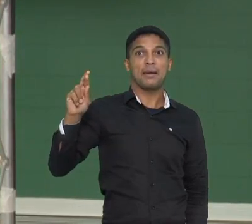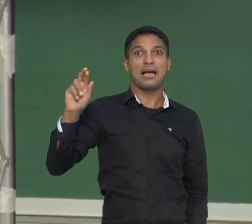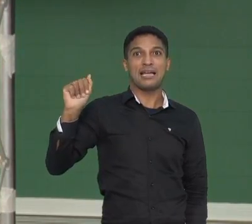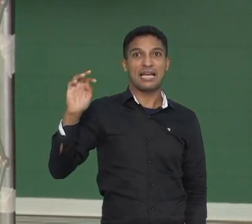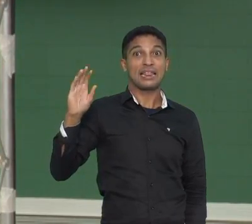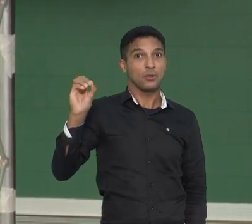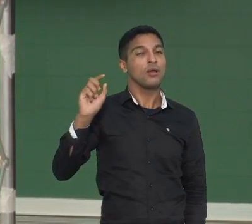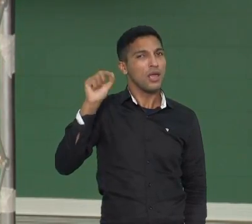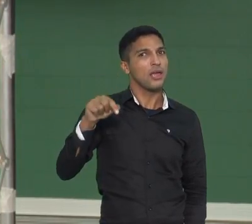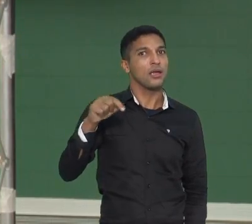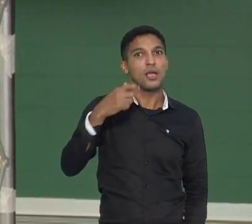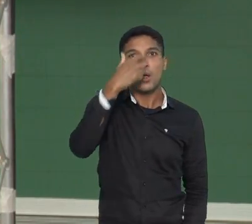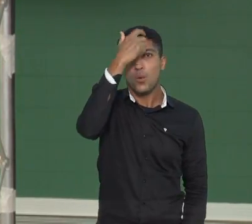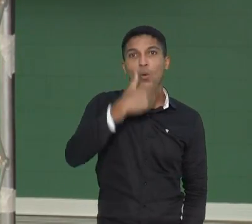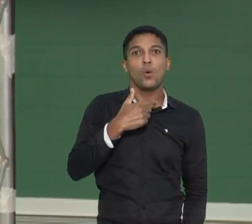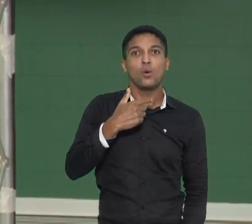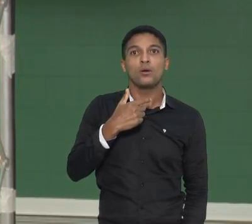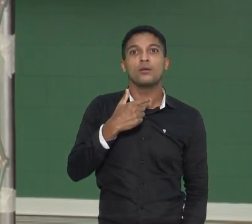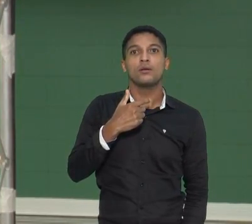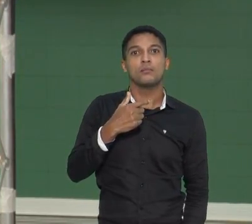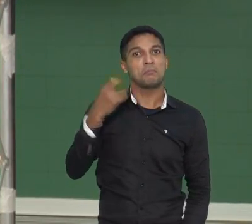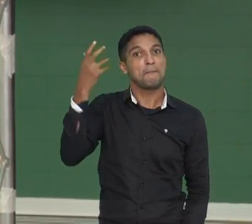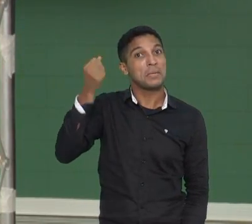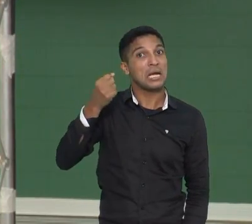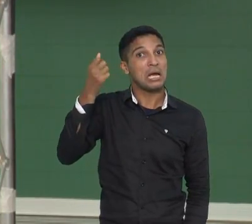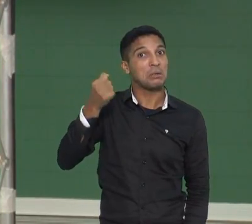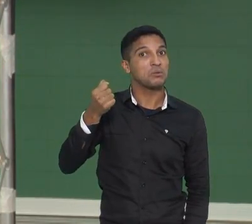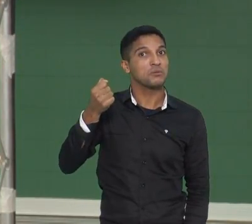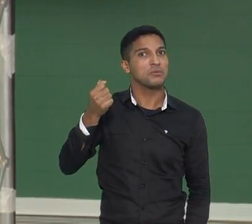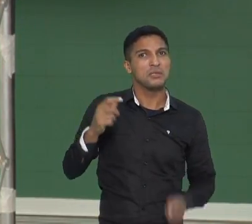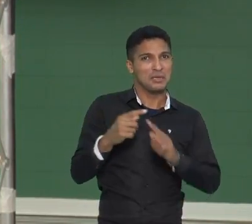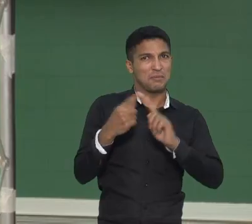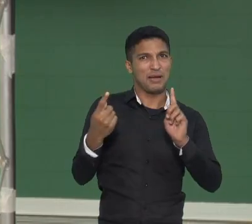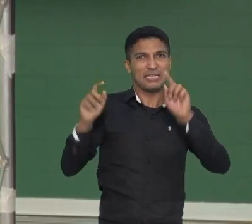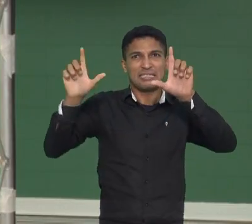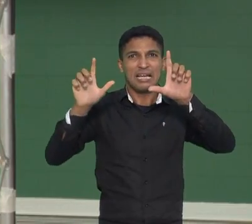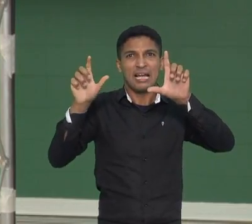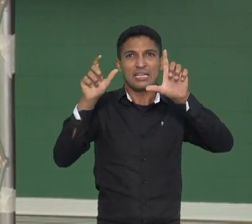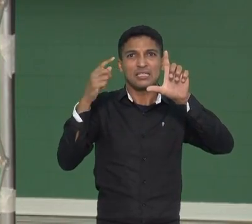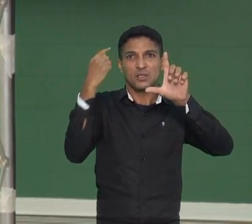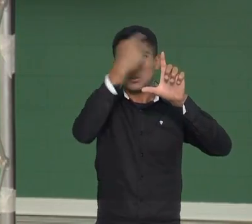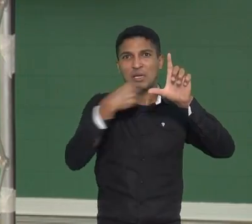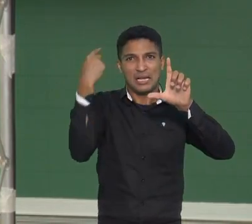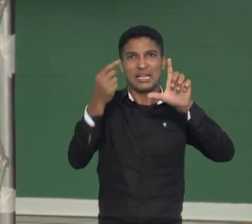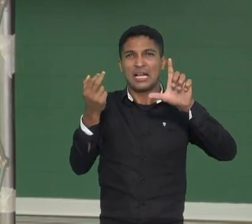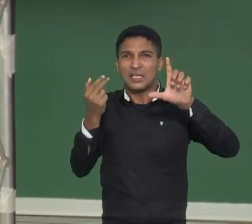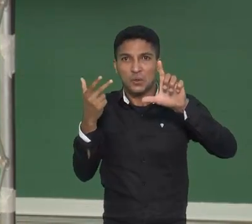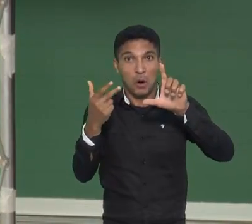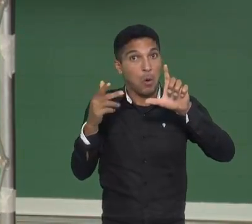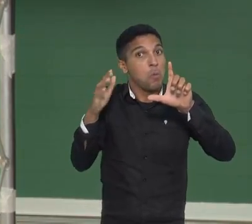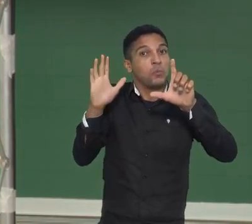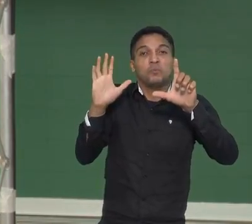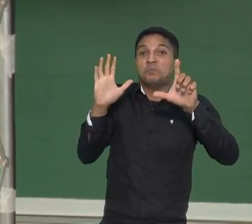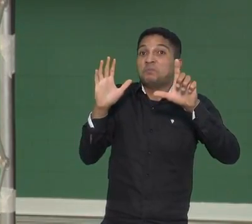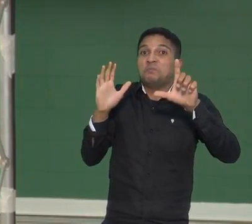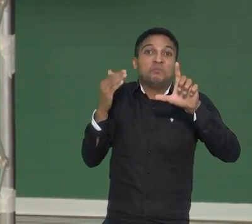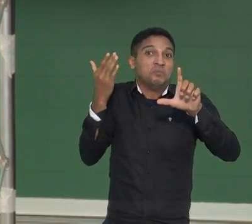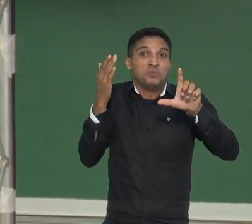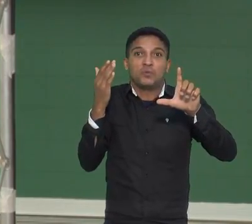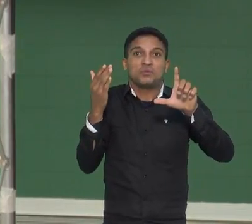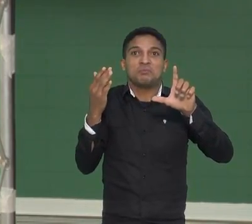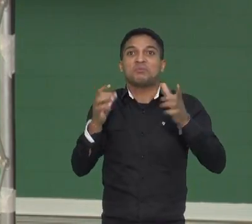afirmar exatamente que ele, né, tinha igualzinho ele está sendo representado aqui. Tá? Então, só uma pequena observação